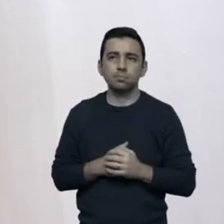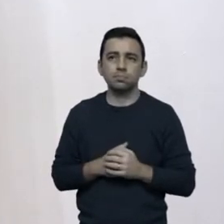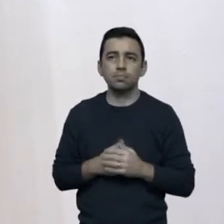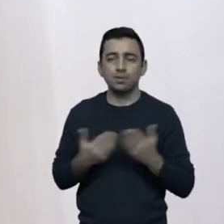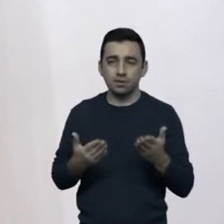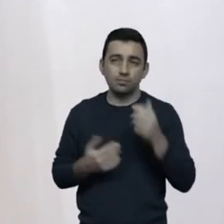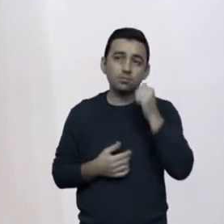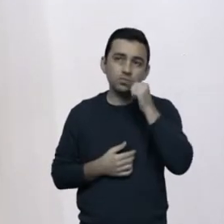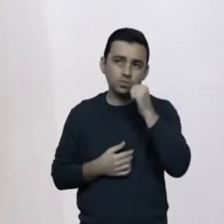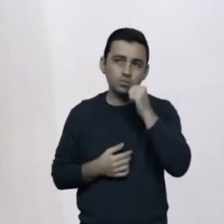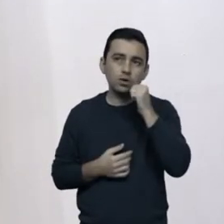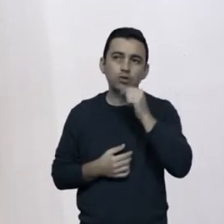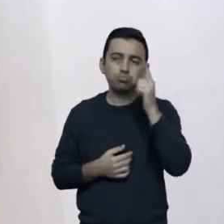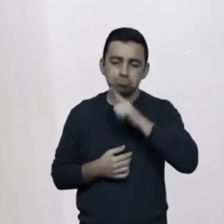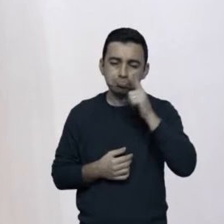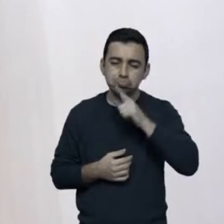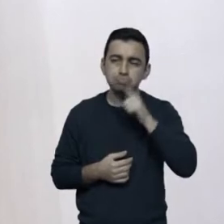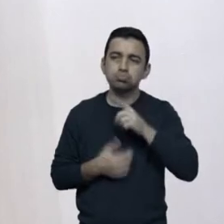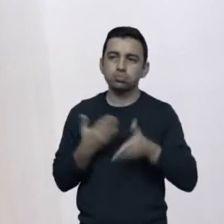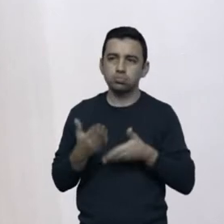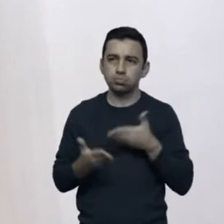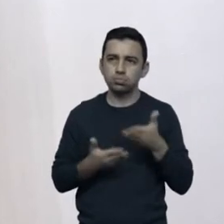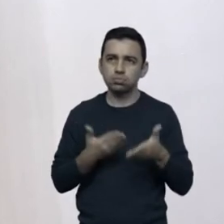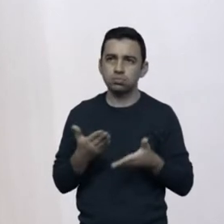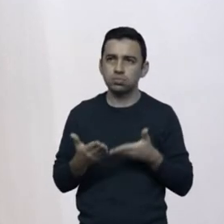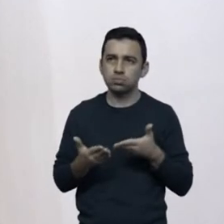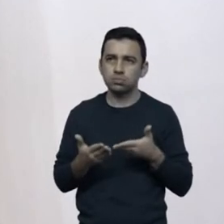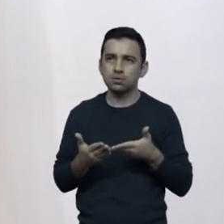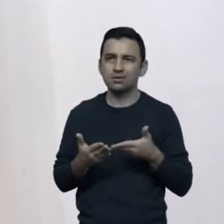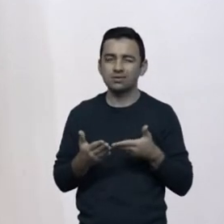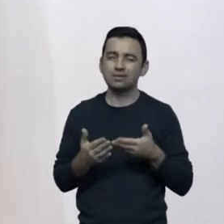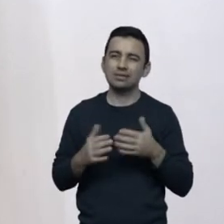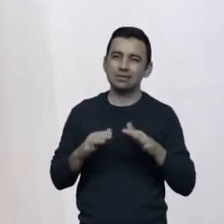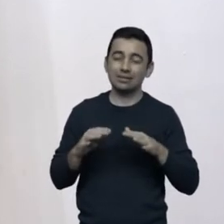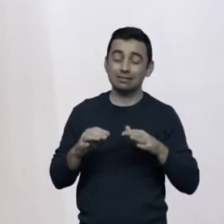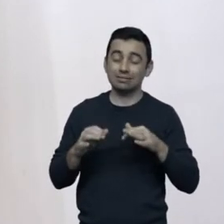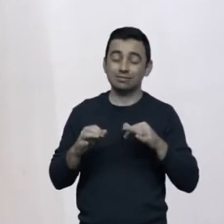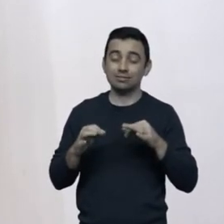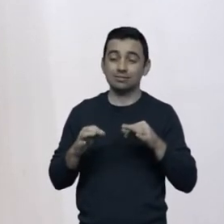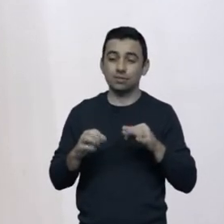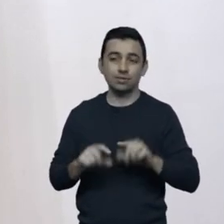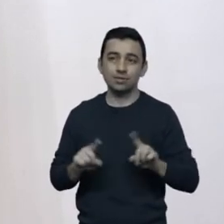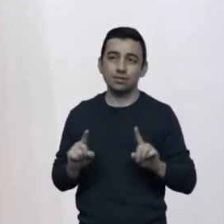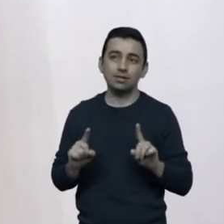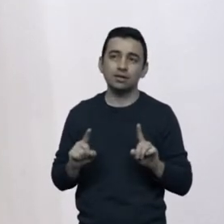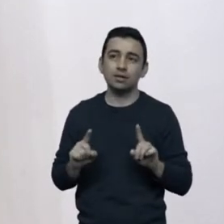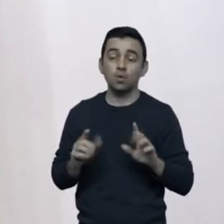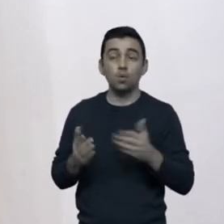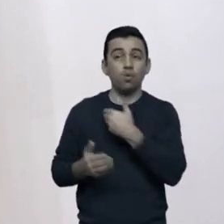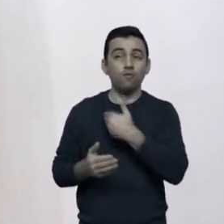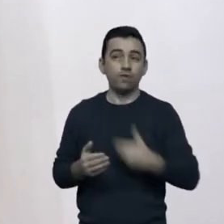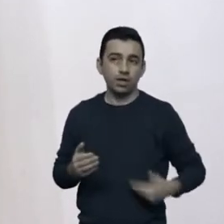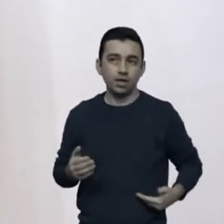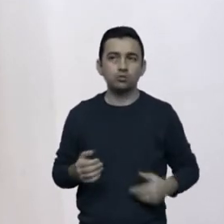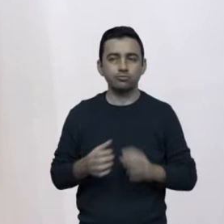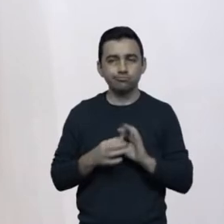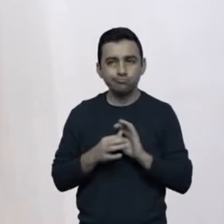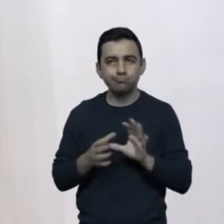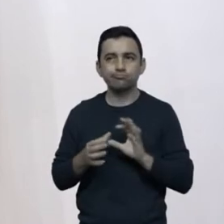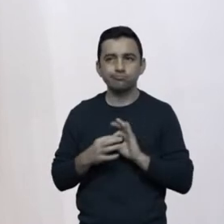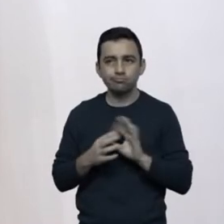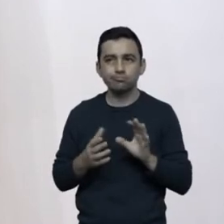hoje conseguiu o tratamento de forma um pouco irregular, sim, é verdade, né? Mas o governo do Estado tem liberado